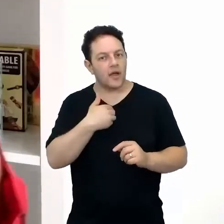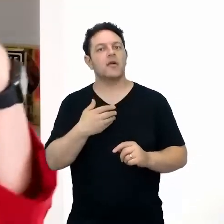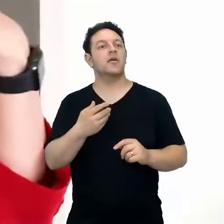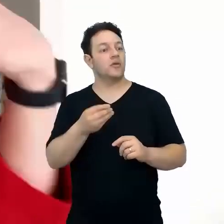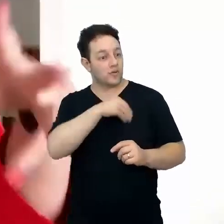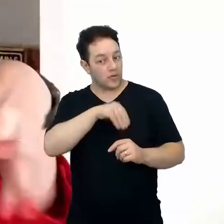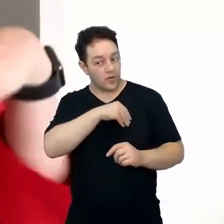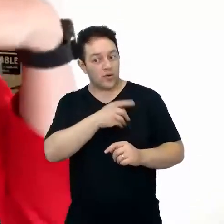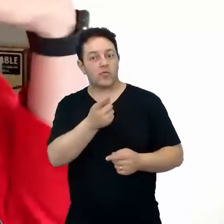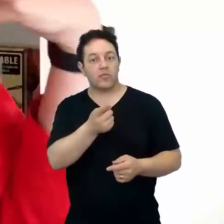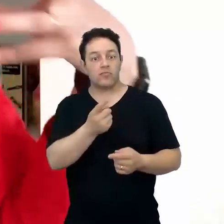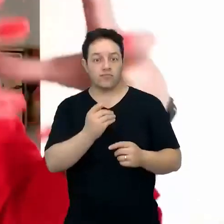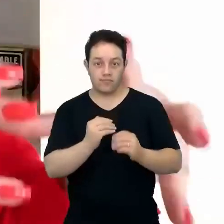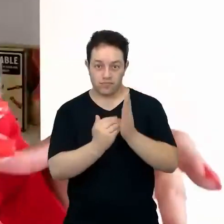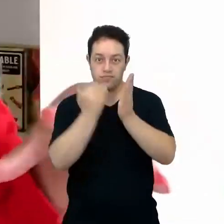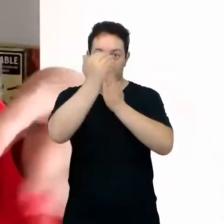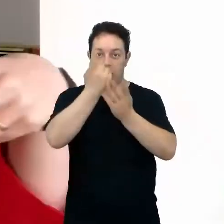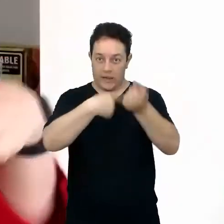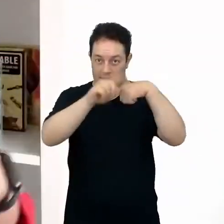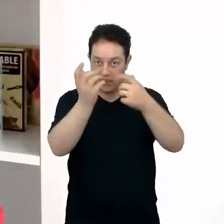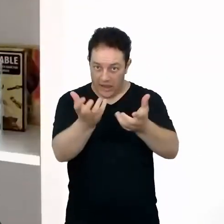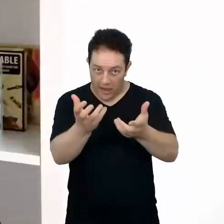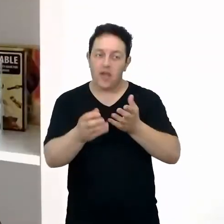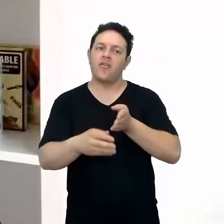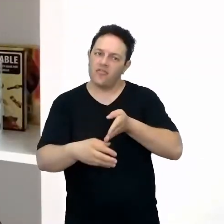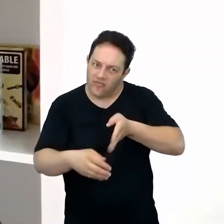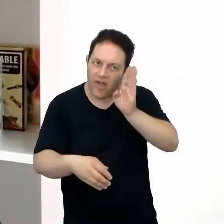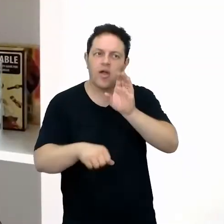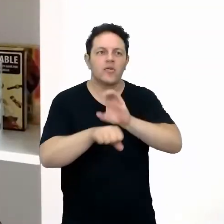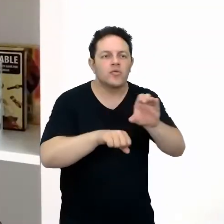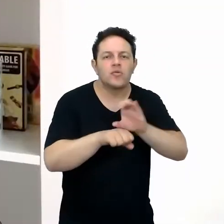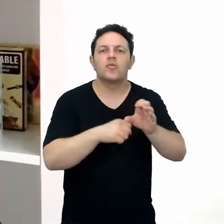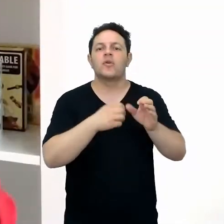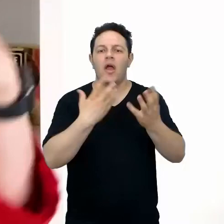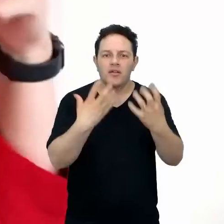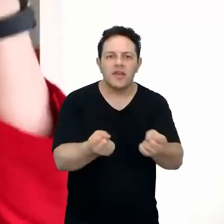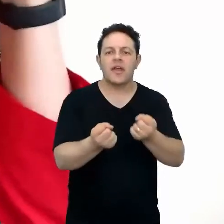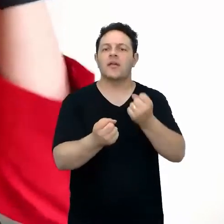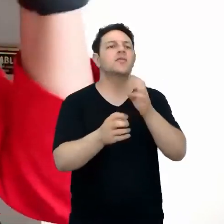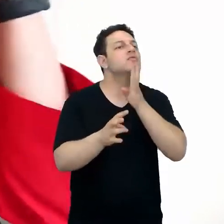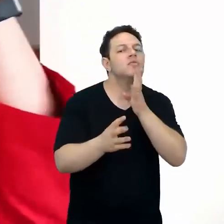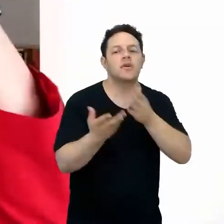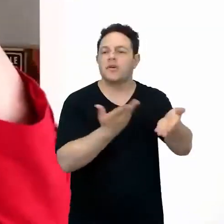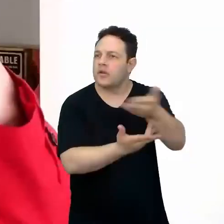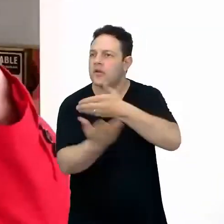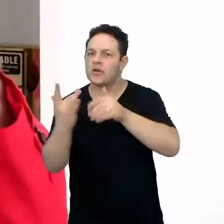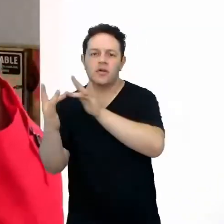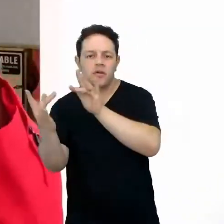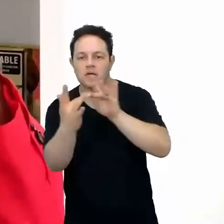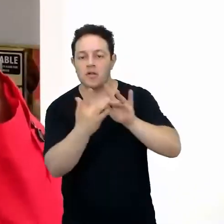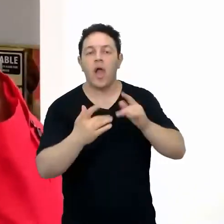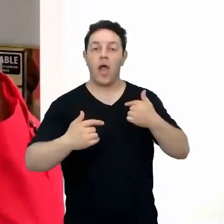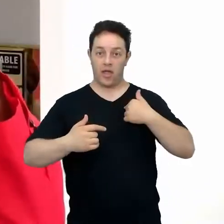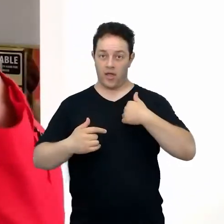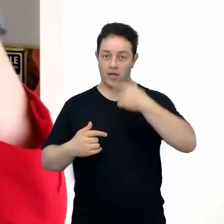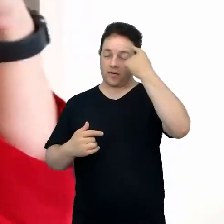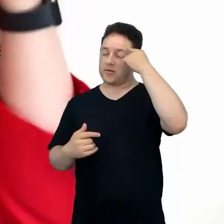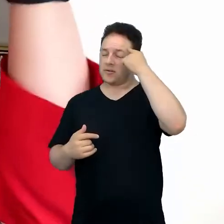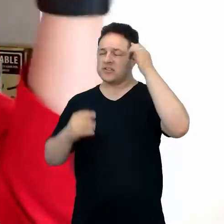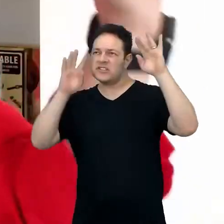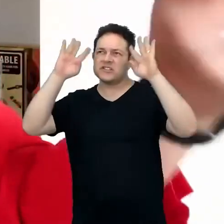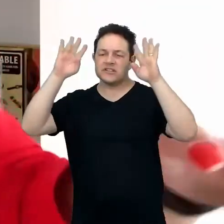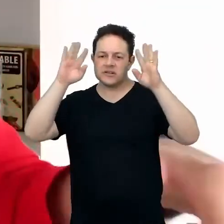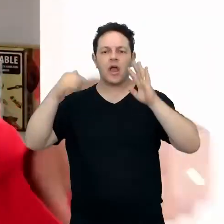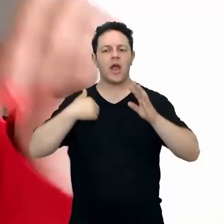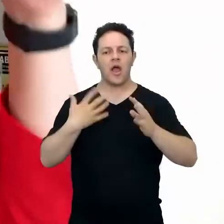a mais, então vai lá, conhece as pessoas. Eu, com a minha cabeça, sou tão assim elaborada nessas questões que eu